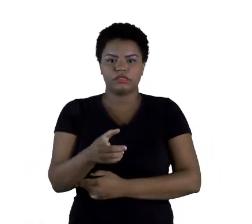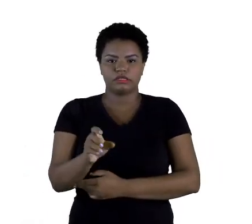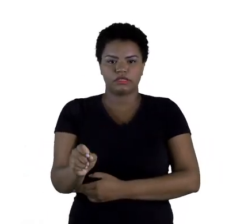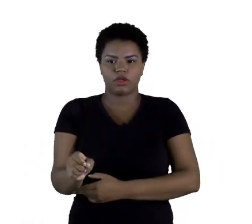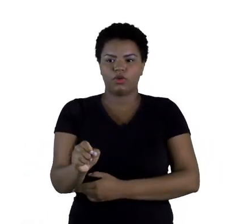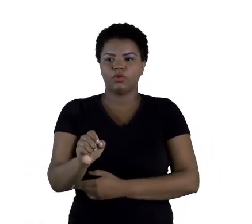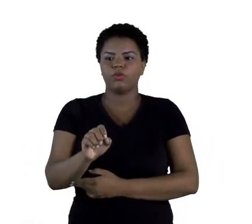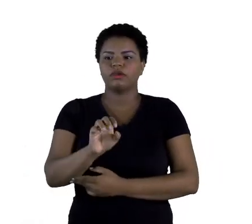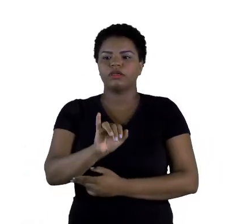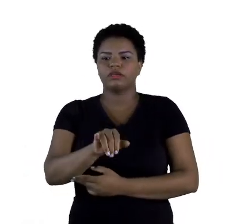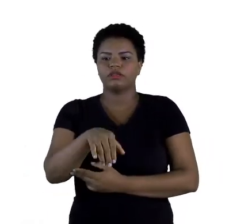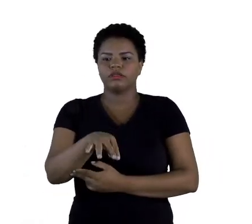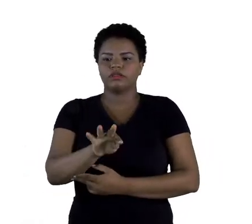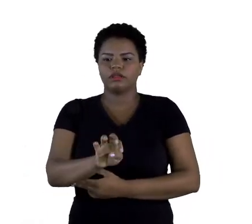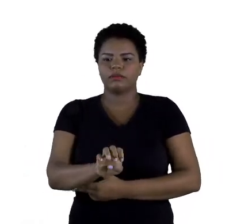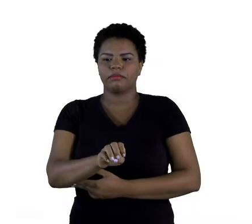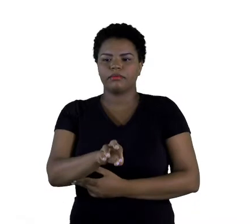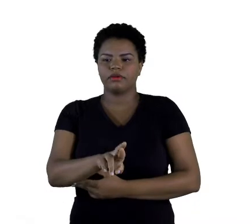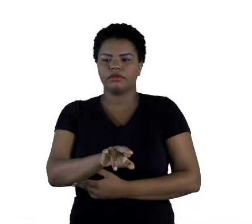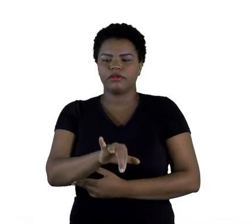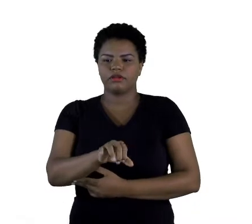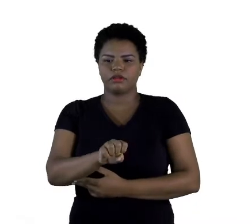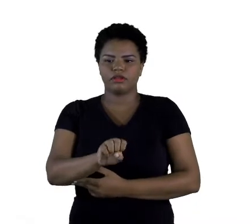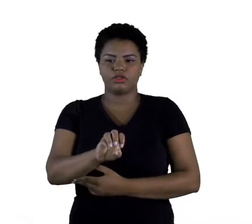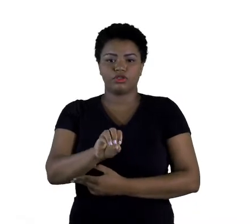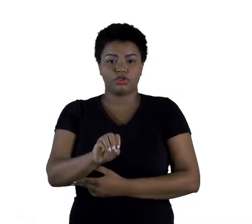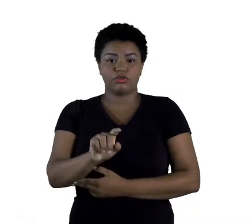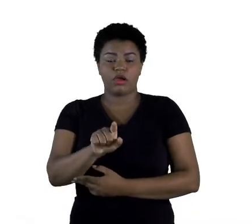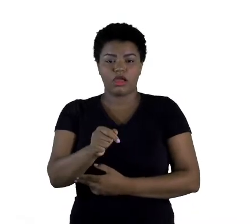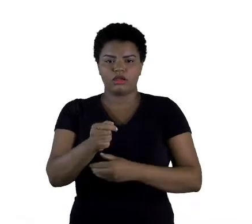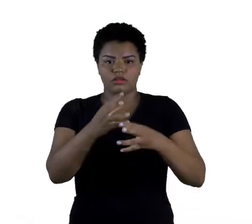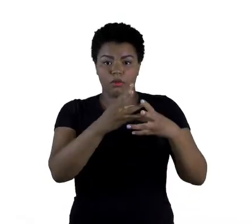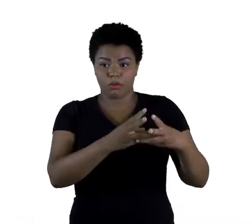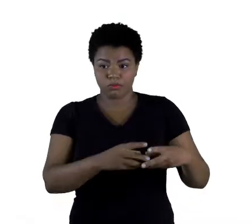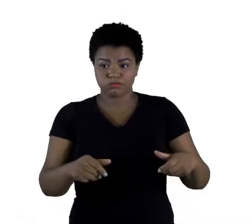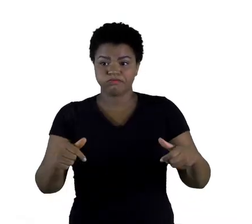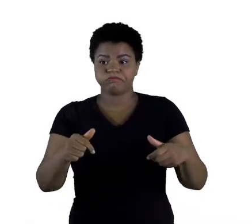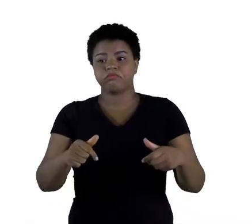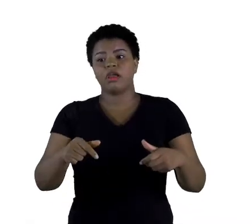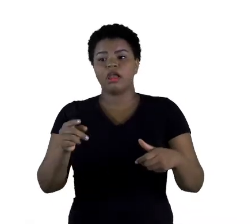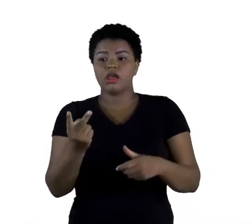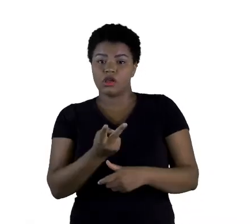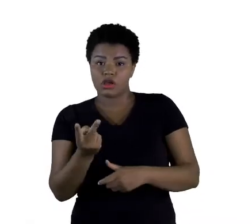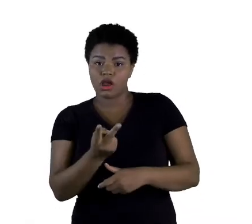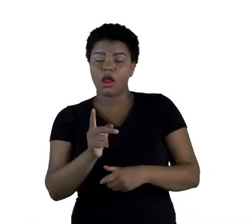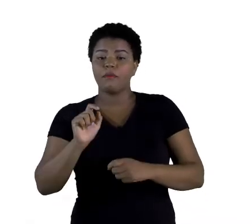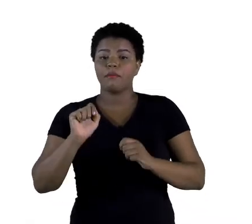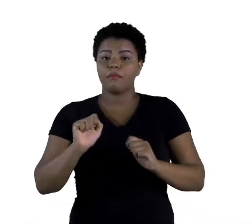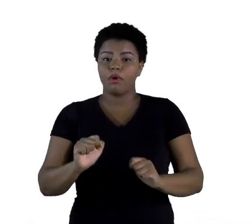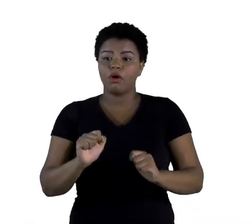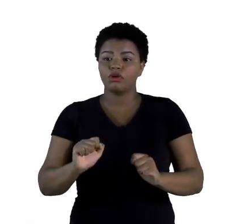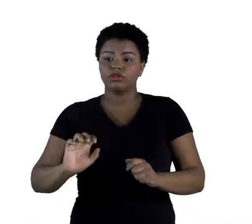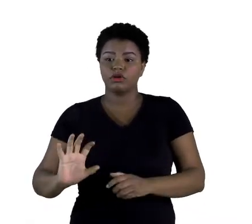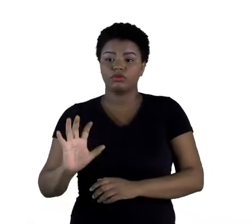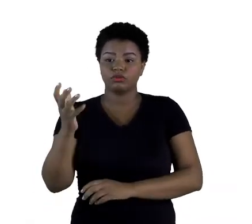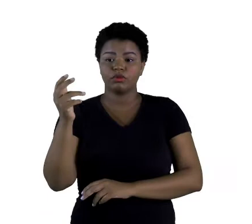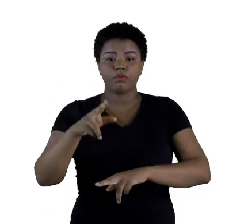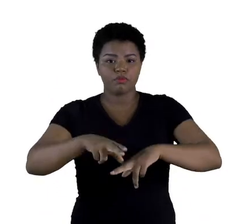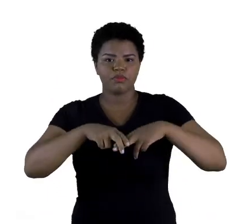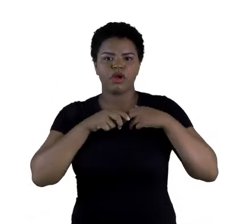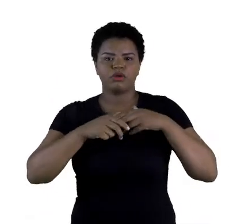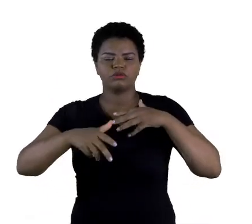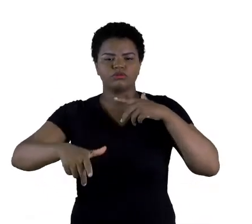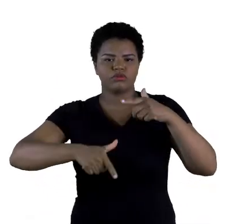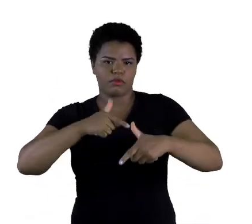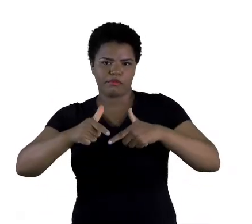intemperismo. Tanto a erosão quanto o intemperismo são processos naturais que podem ser agravados pela ação humana.